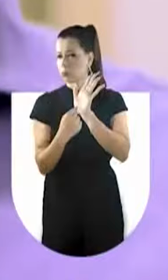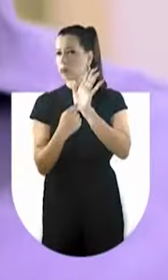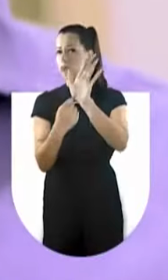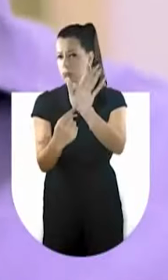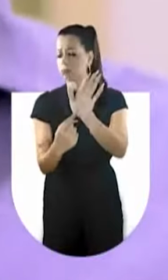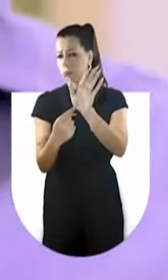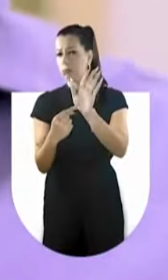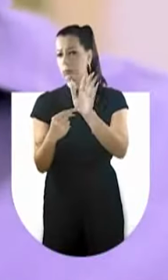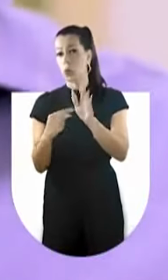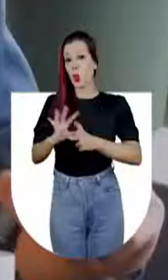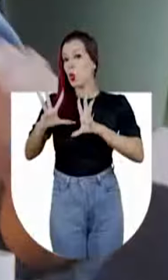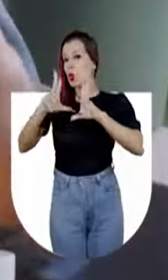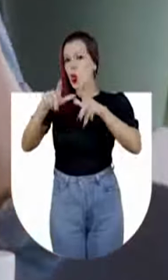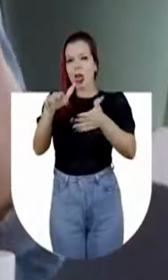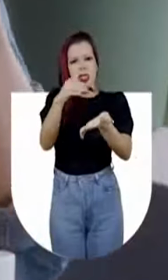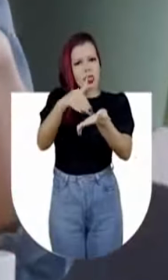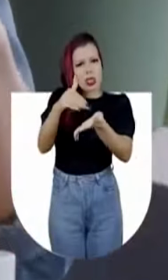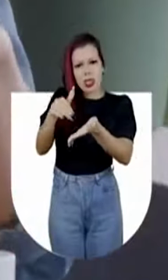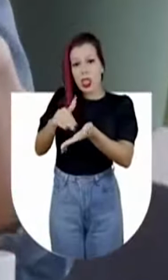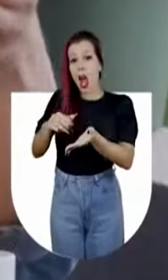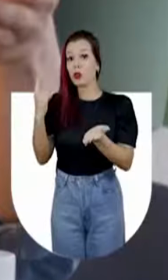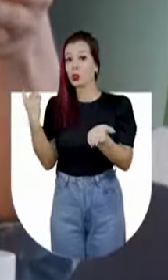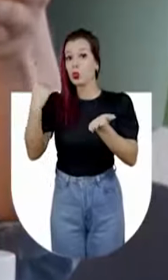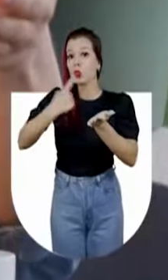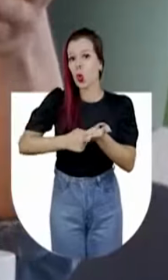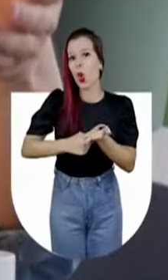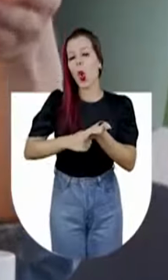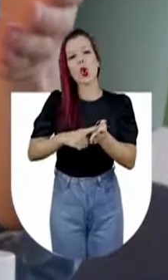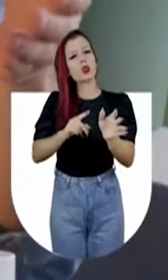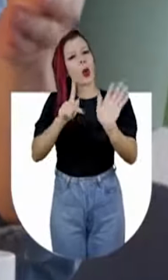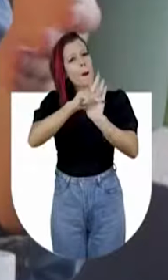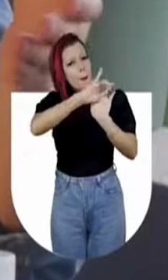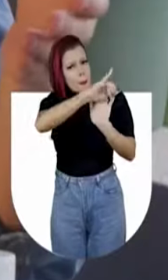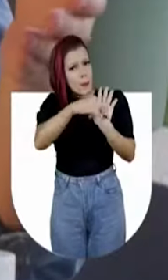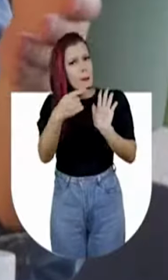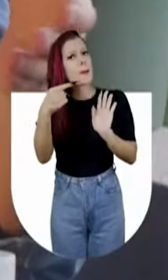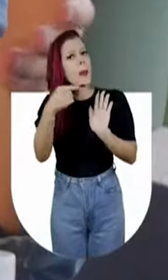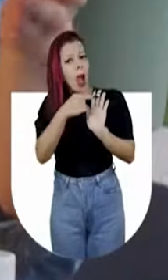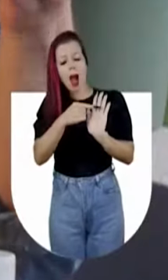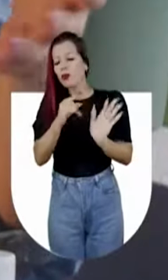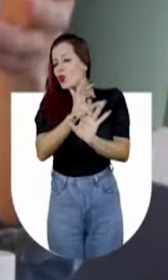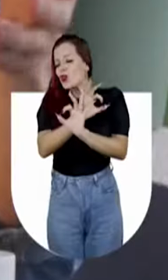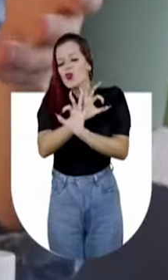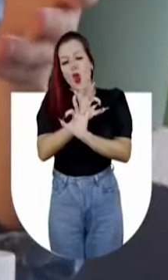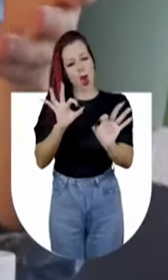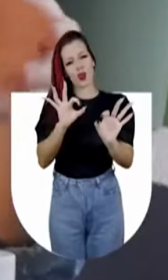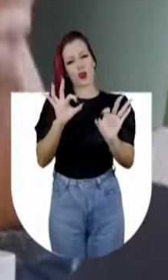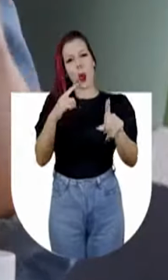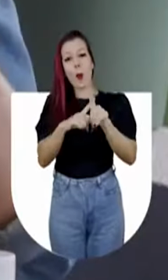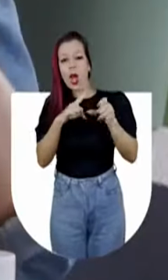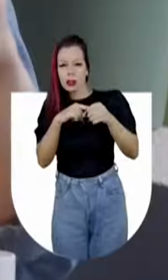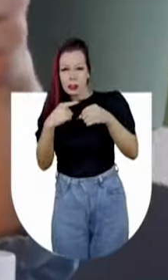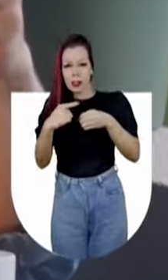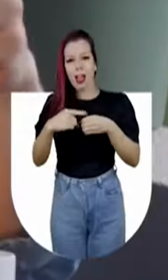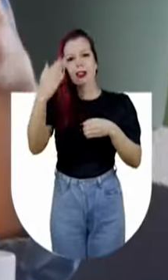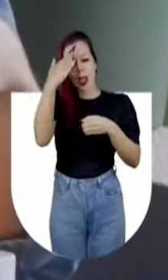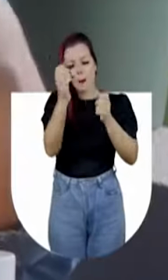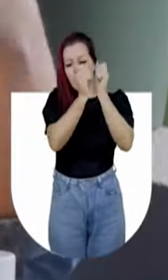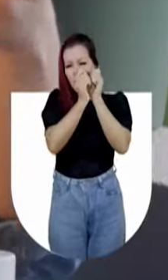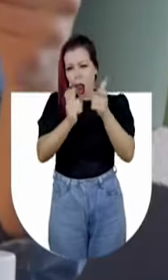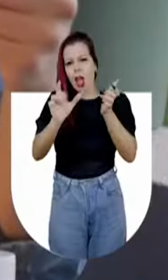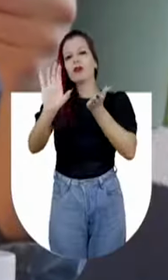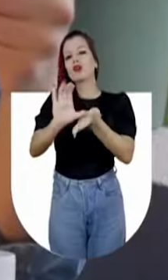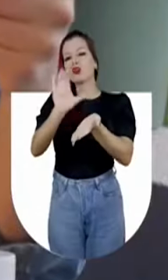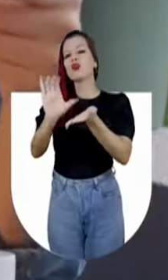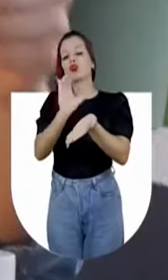demonstrar que aquilo foi alcançado. Todas as secretarias se comprometendo com aquilo que foi planejado, gente. Isso é maravilhoso. Assim os municípios vão saber o